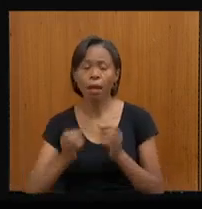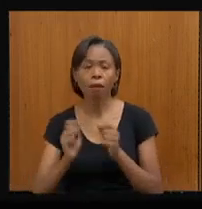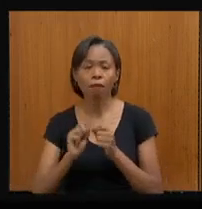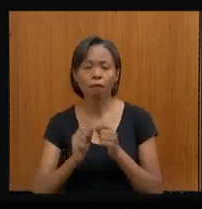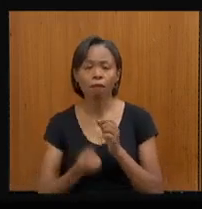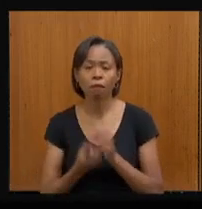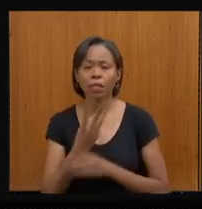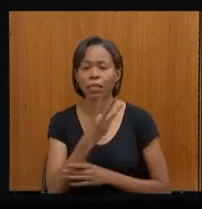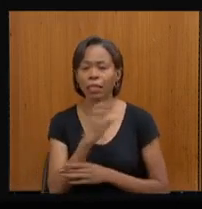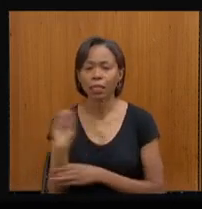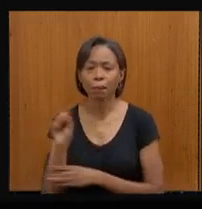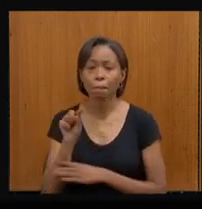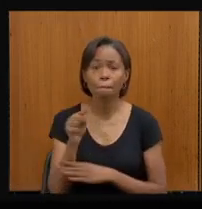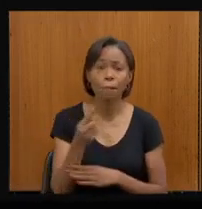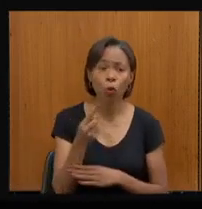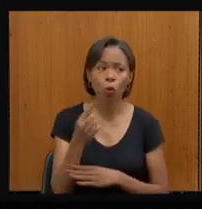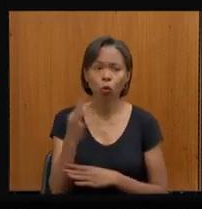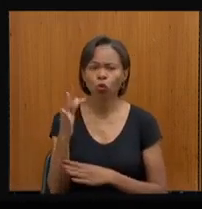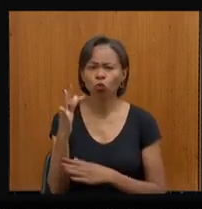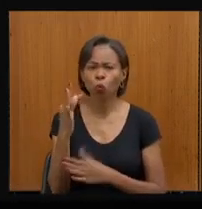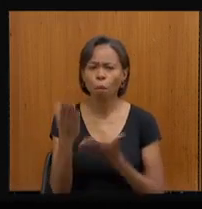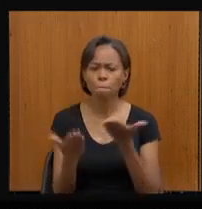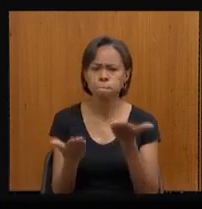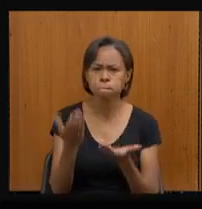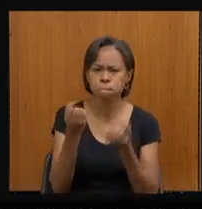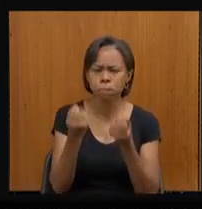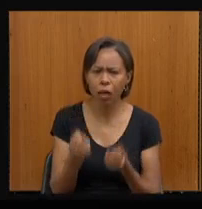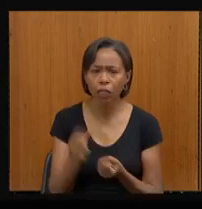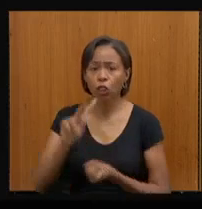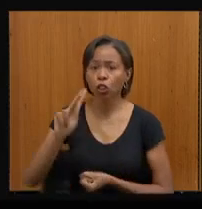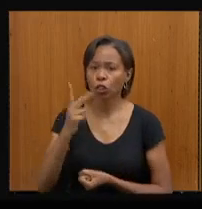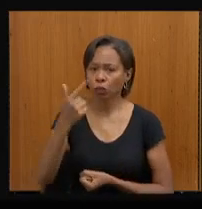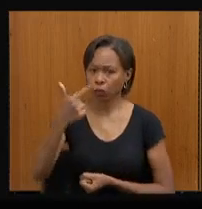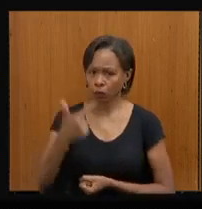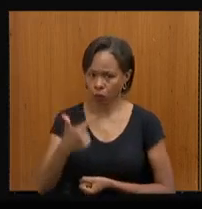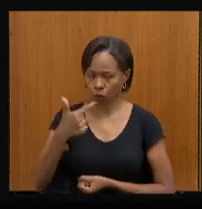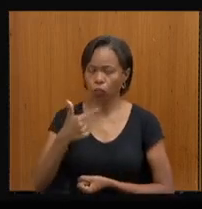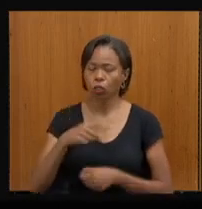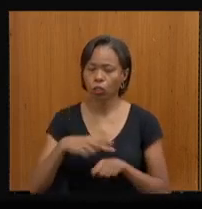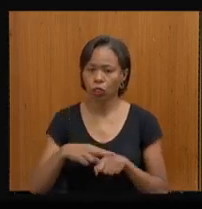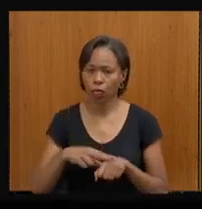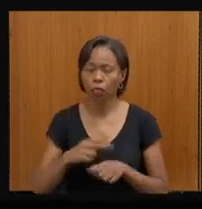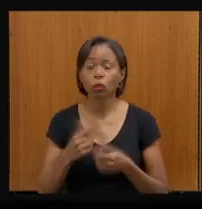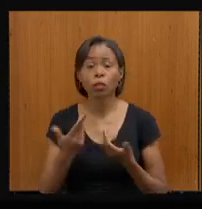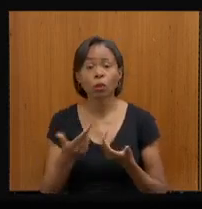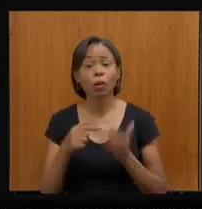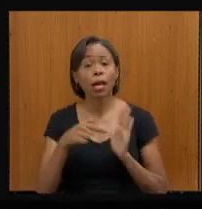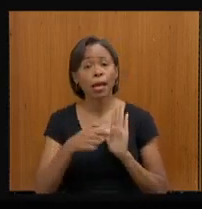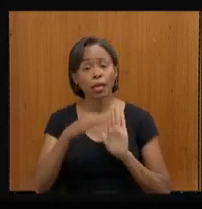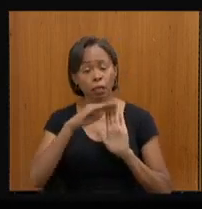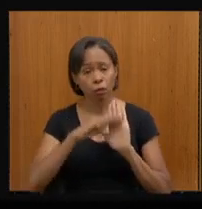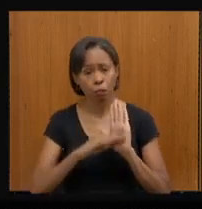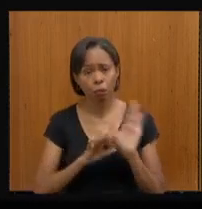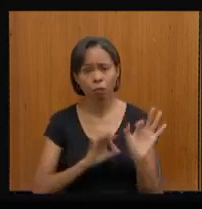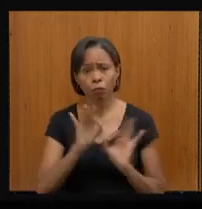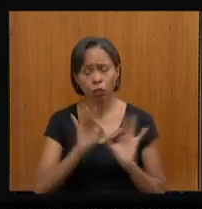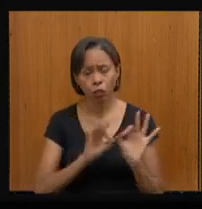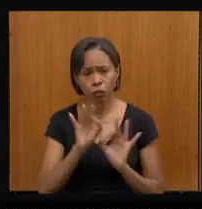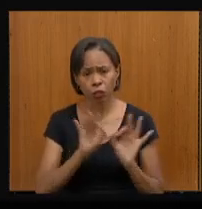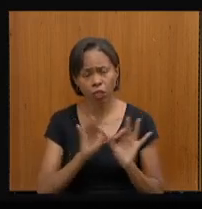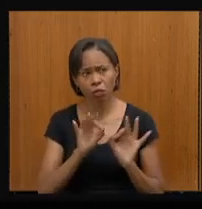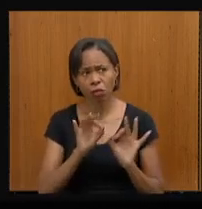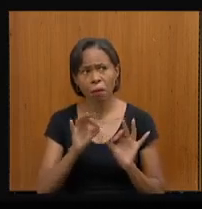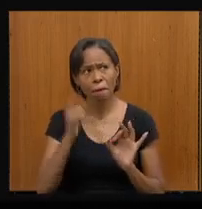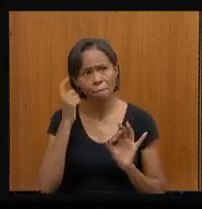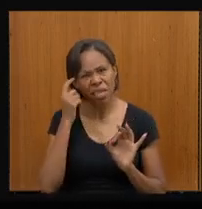toneladas em ordem e esse projeto existe mão investimentos da